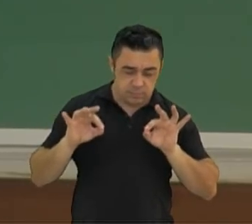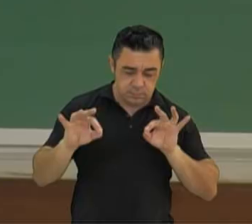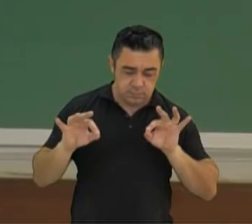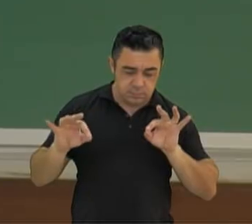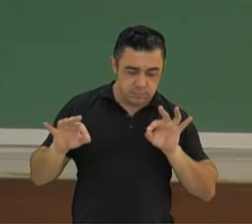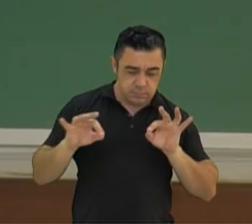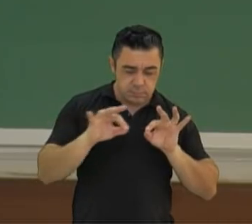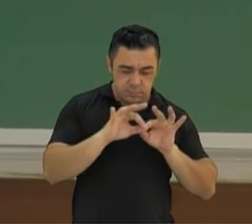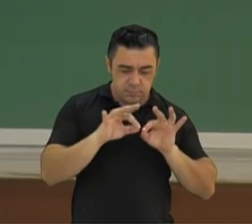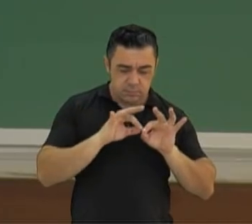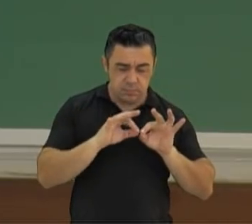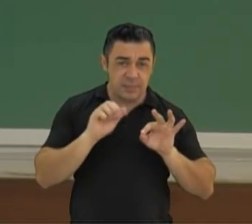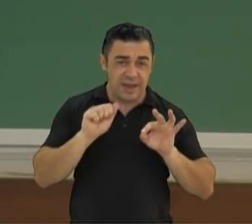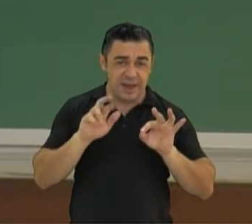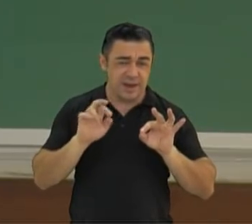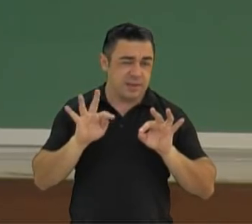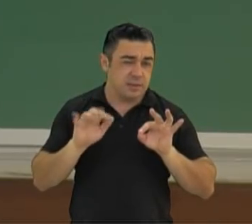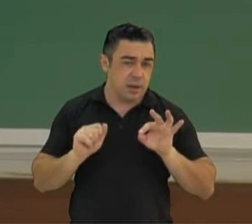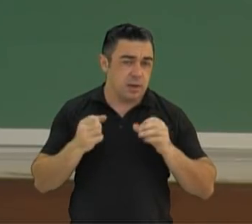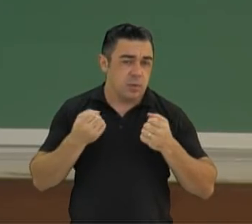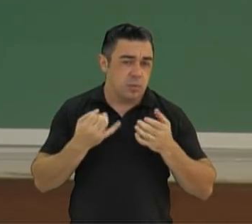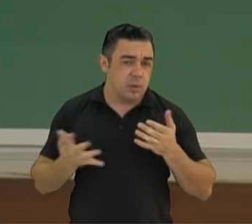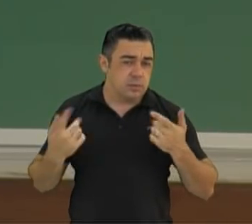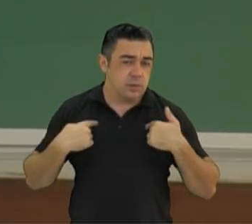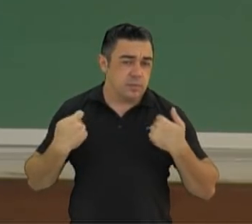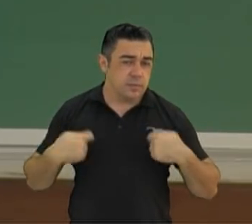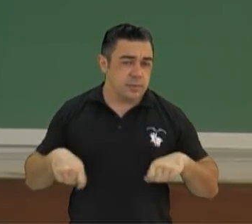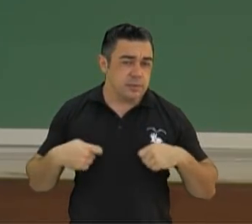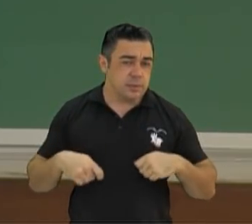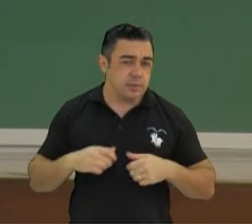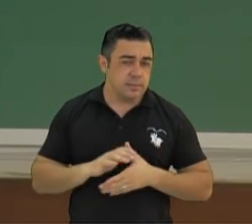aresta. De quantos centímetros vou precisar?